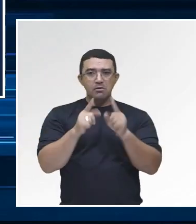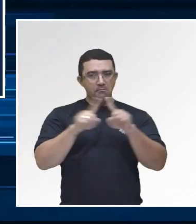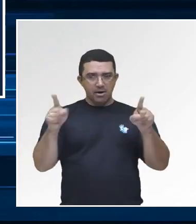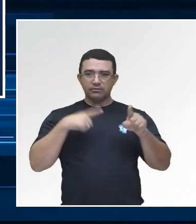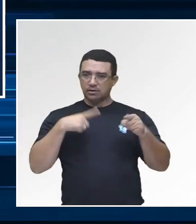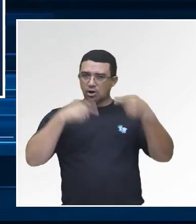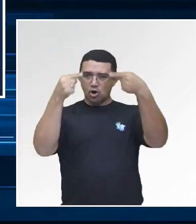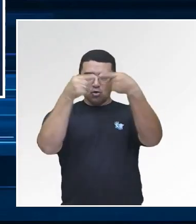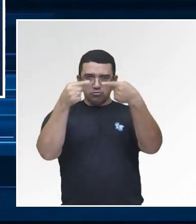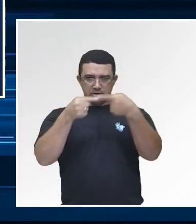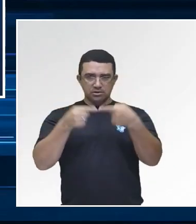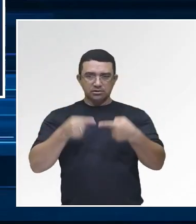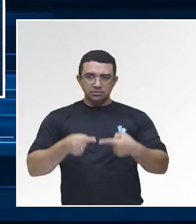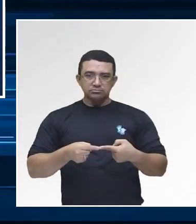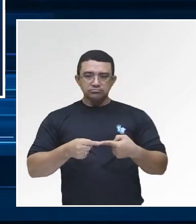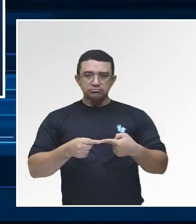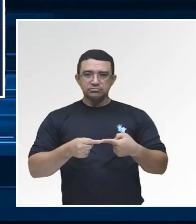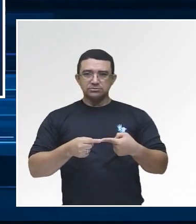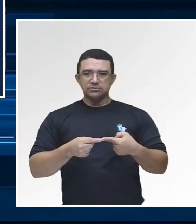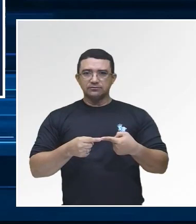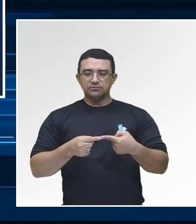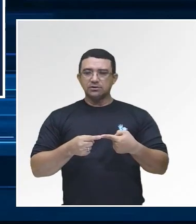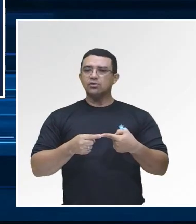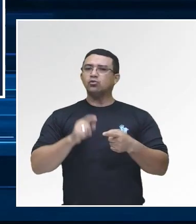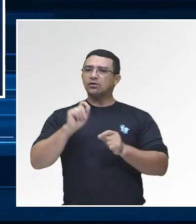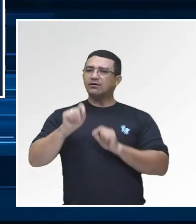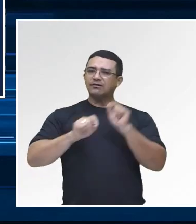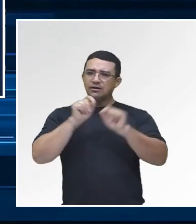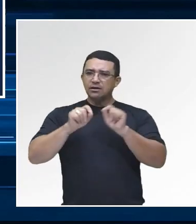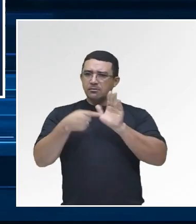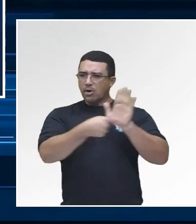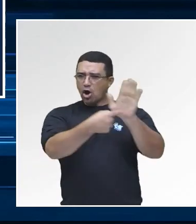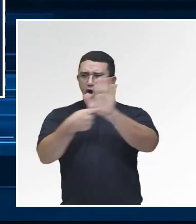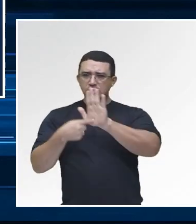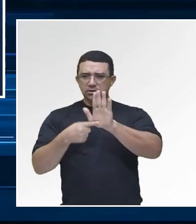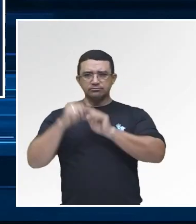com o enredo, com a situação que envolve a história.